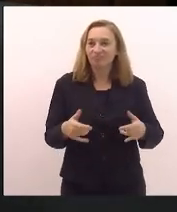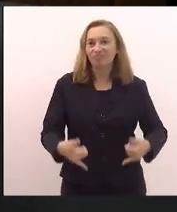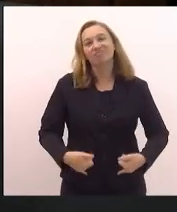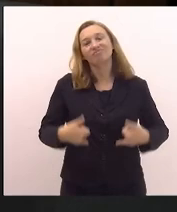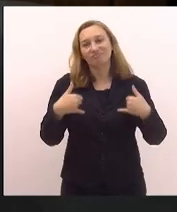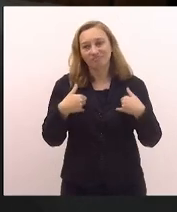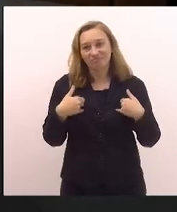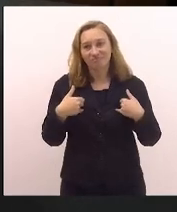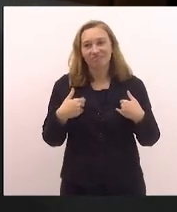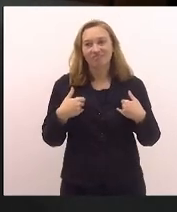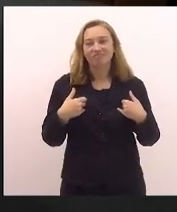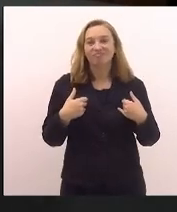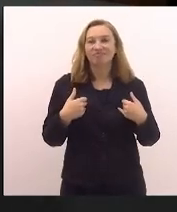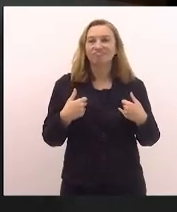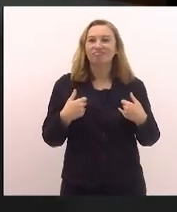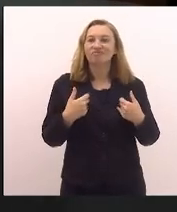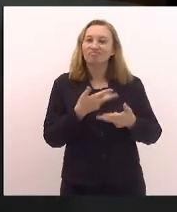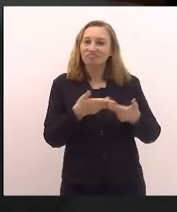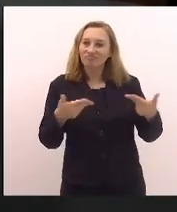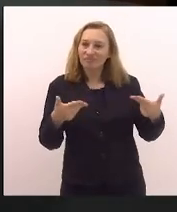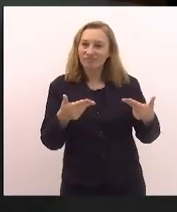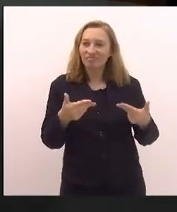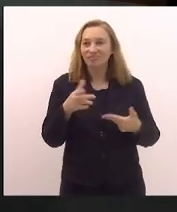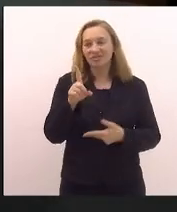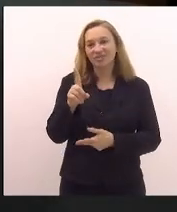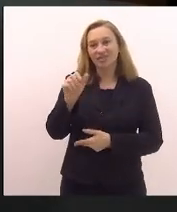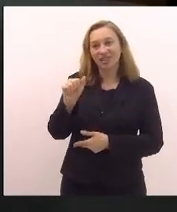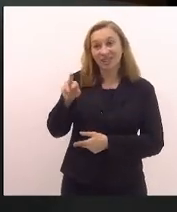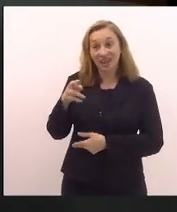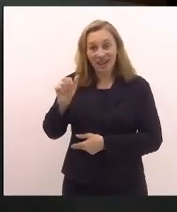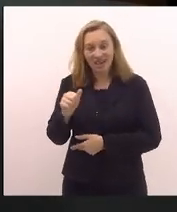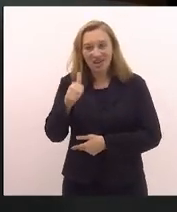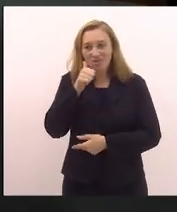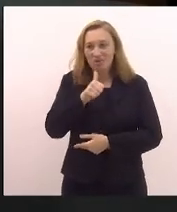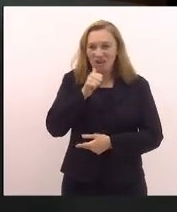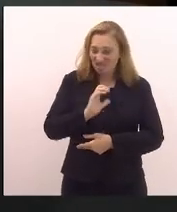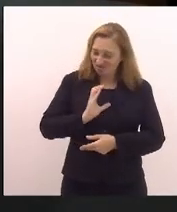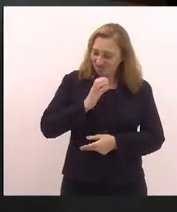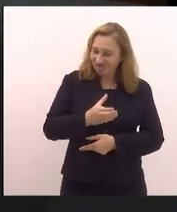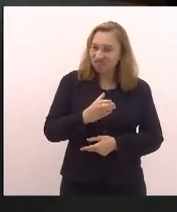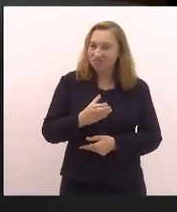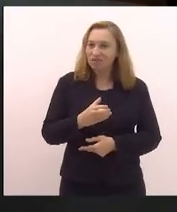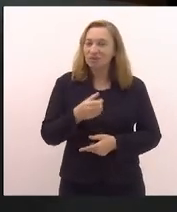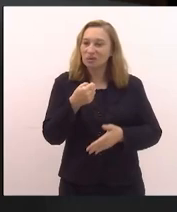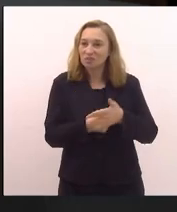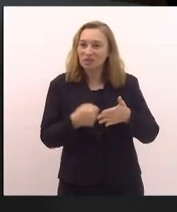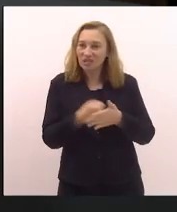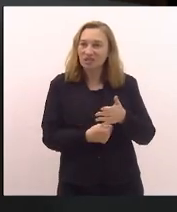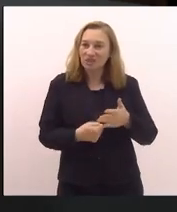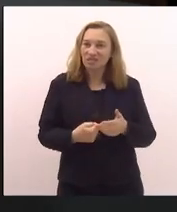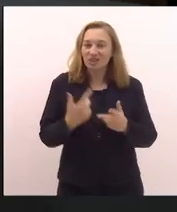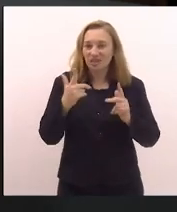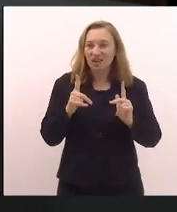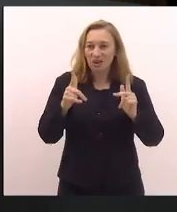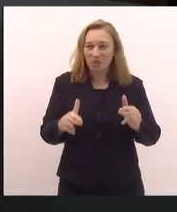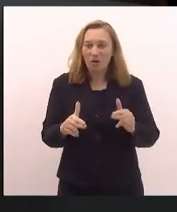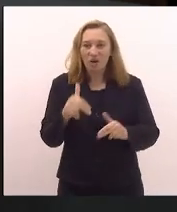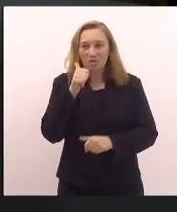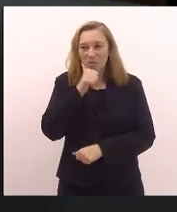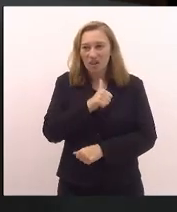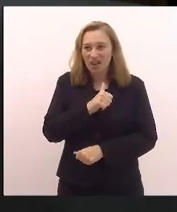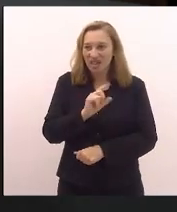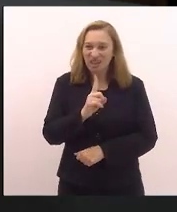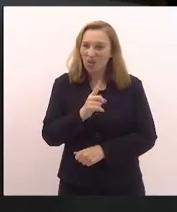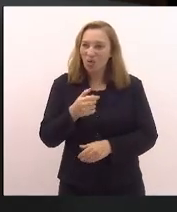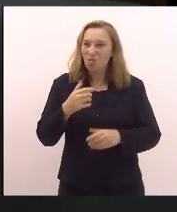honrada de estar aqui diante de tantas dandaras, mulheres guerreiras, que lutam como uma mulher. Né? A gente não luta como